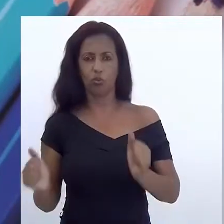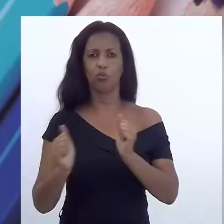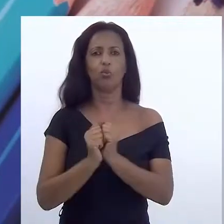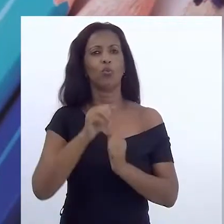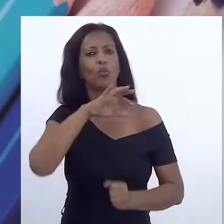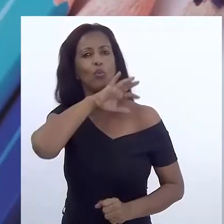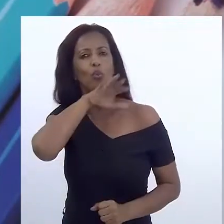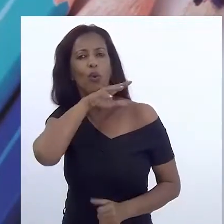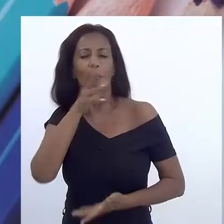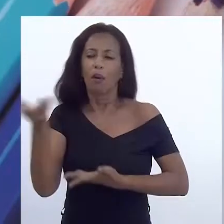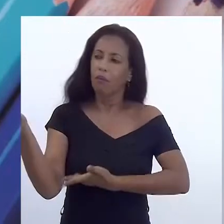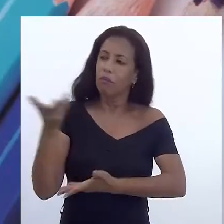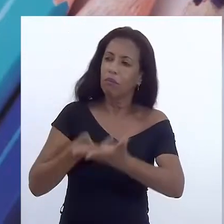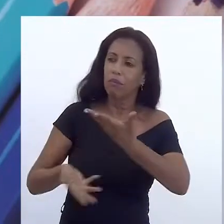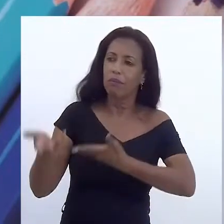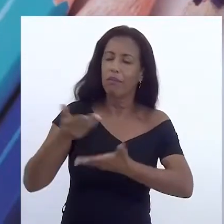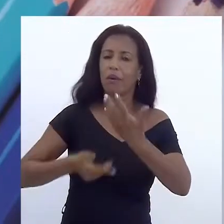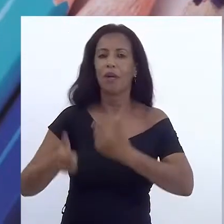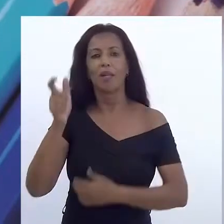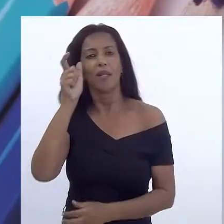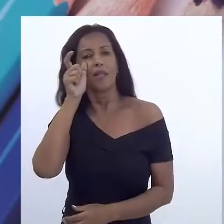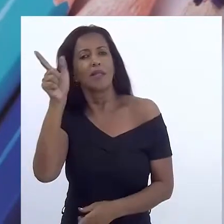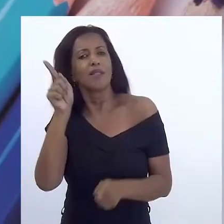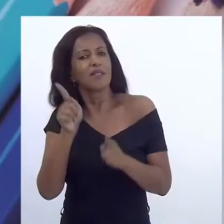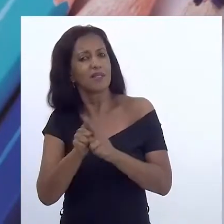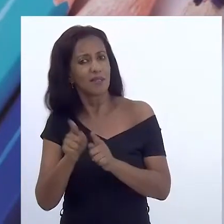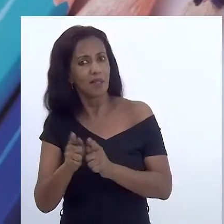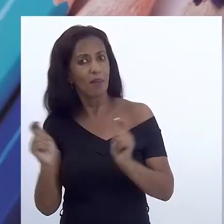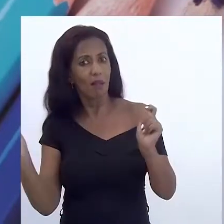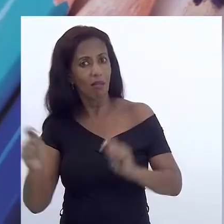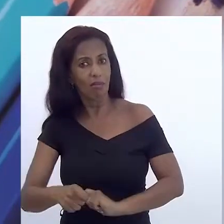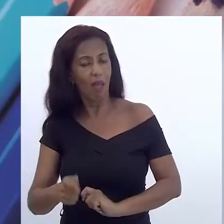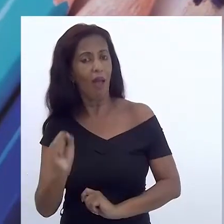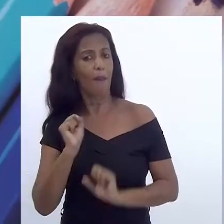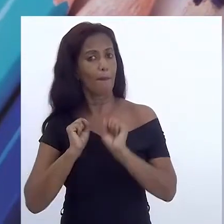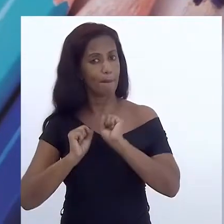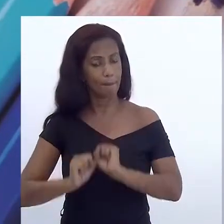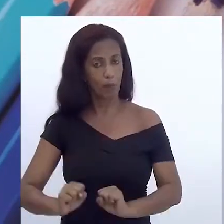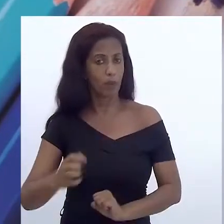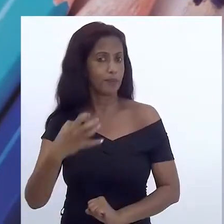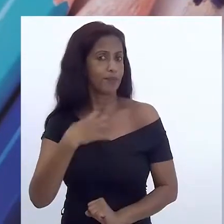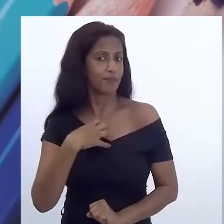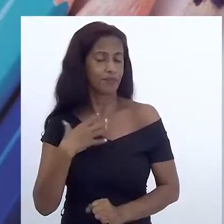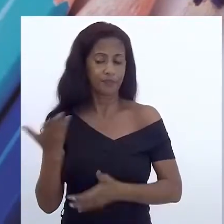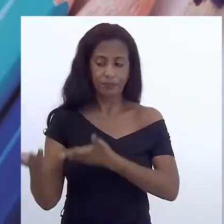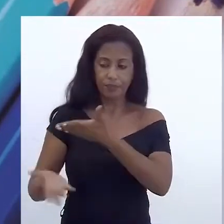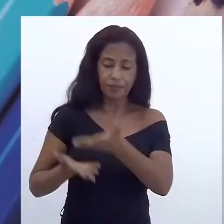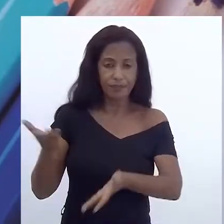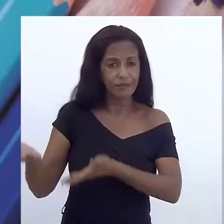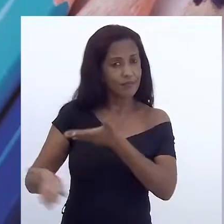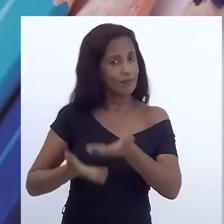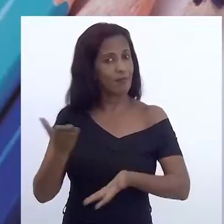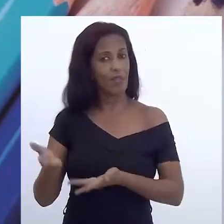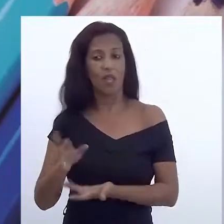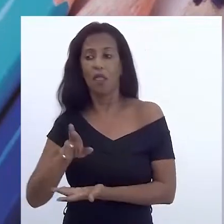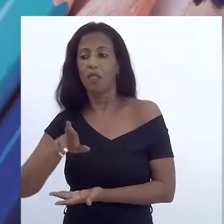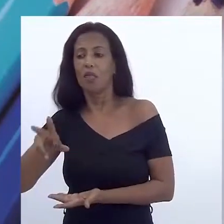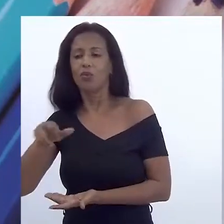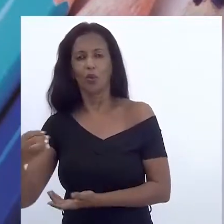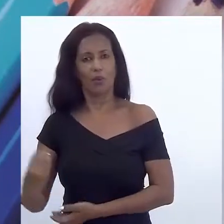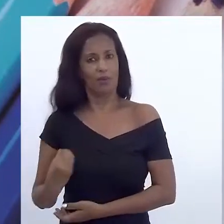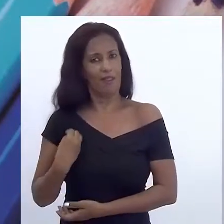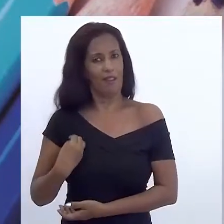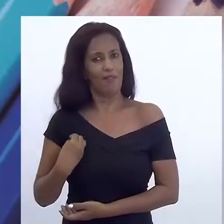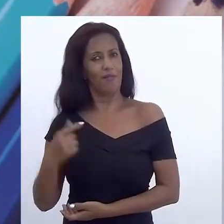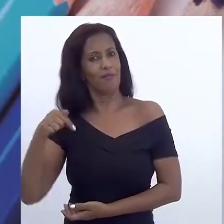é mais interessante ainda descobrir que essa colaboração ela pode ser de um tratamento, não só da sobrevivência